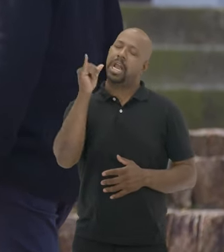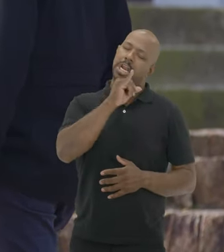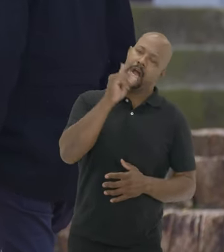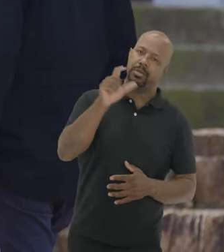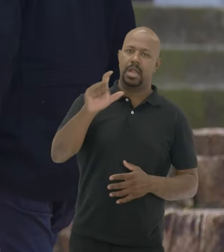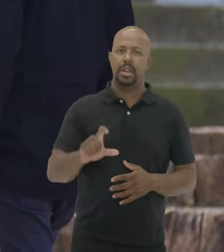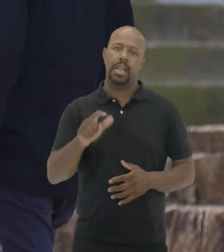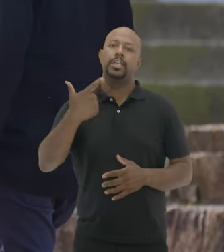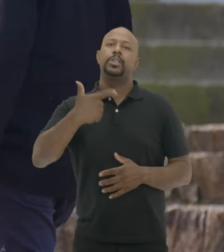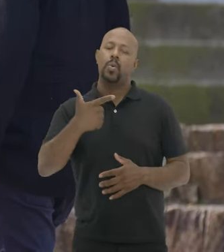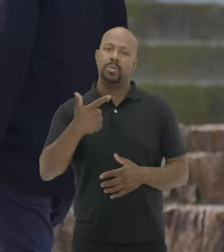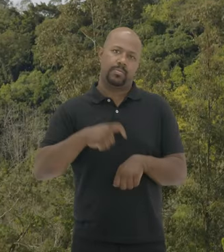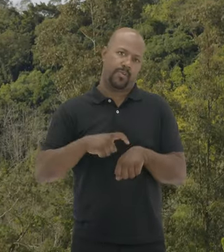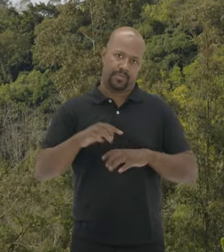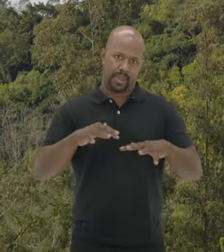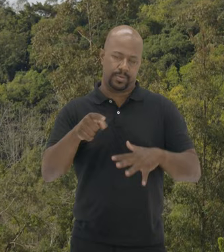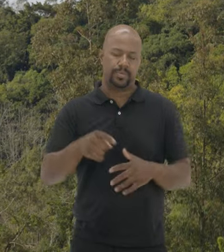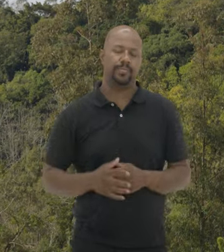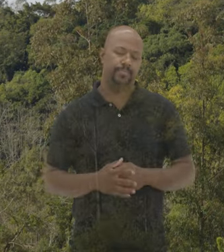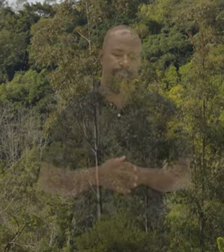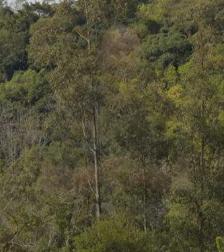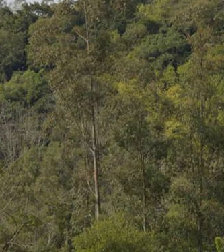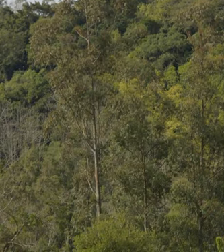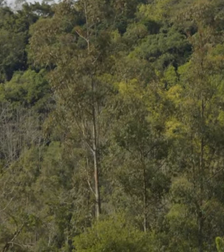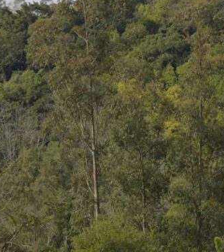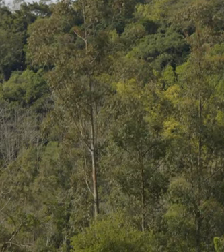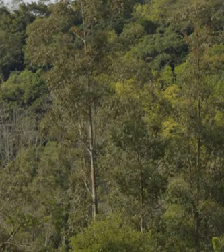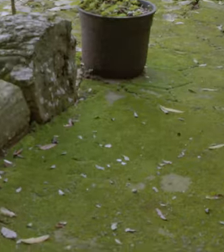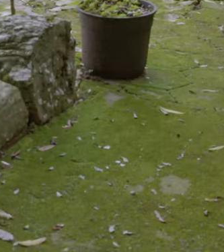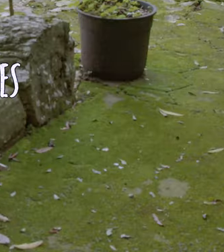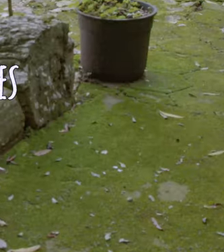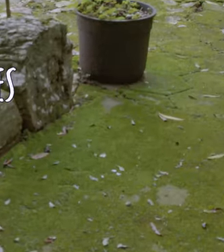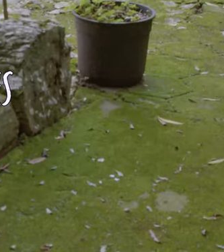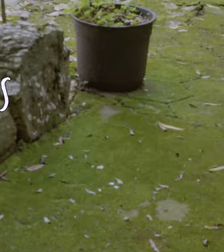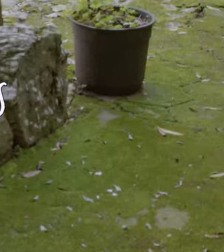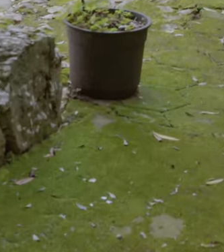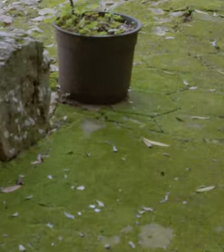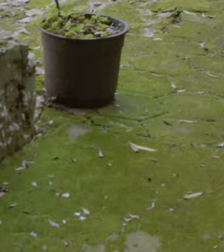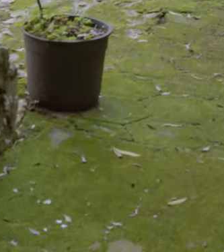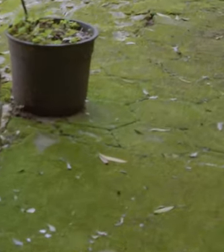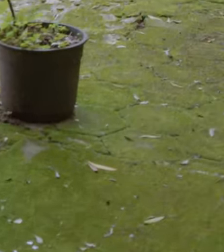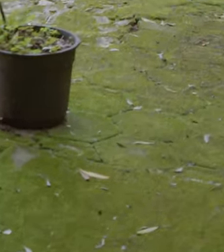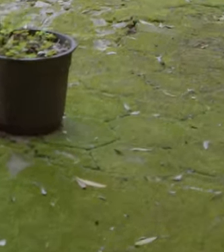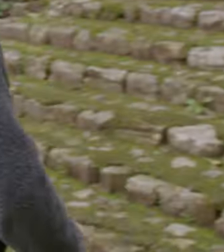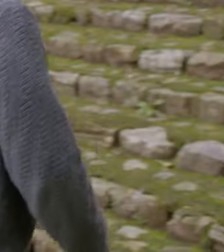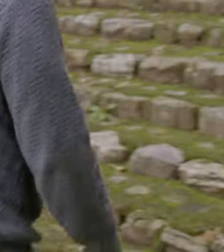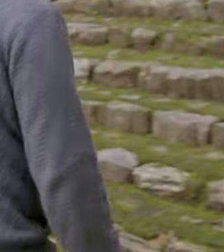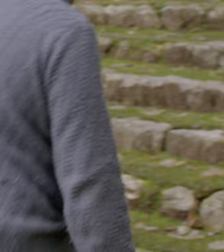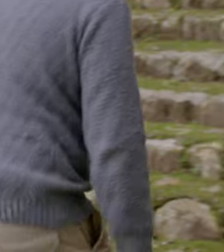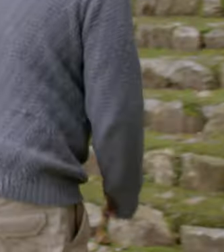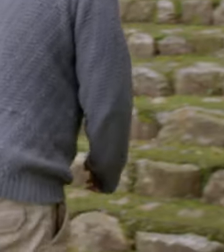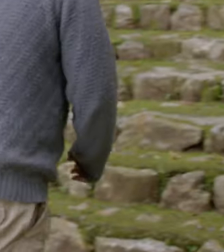da conotação italiana foi da igreja então cinza e branco com mata fechada ao fundo em outro local eles sobem uma grande